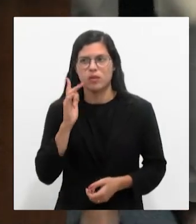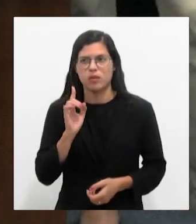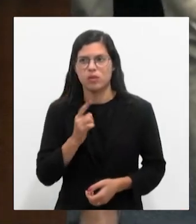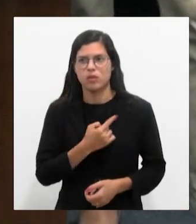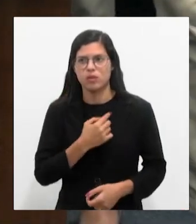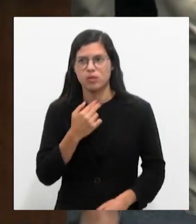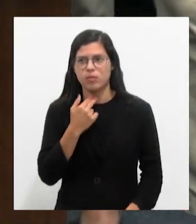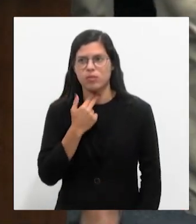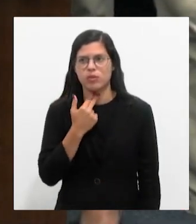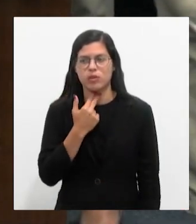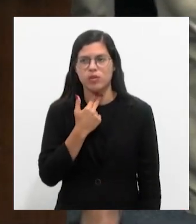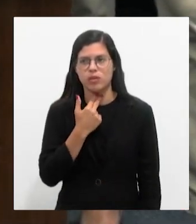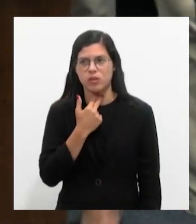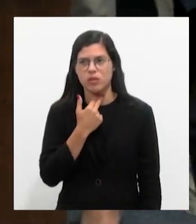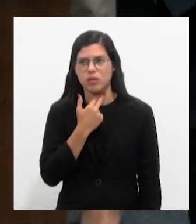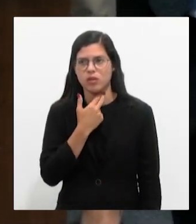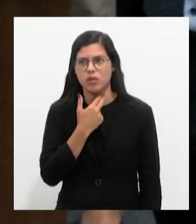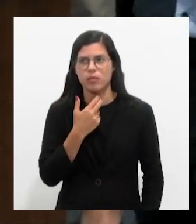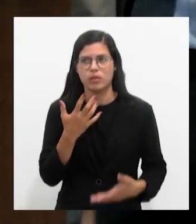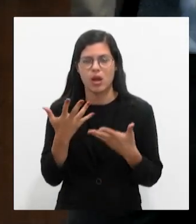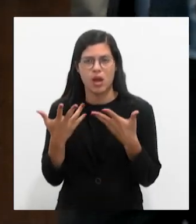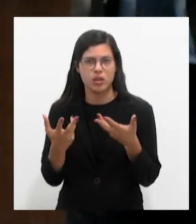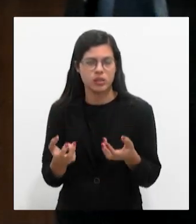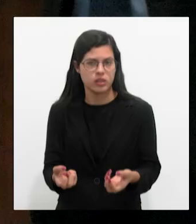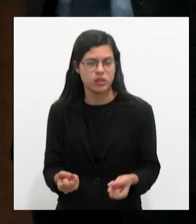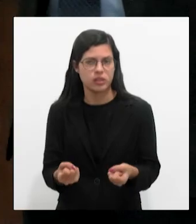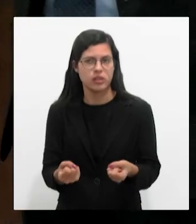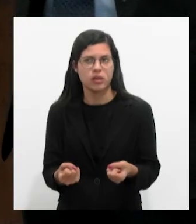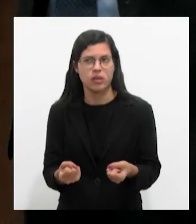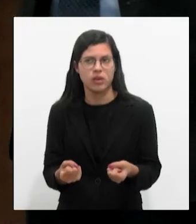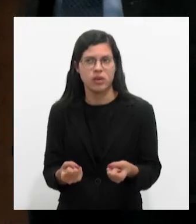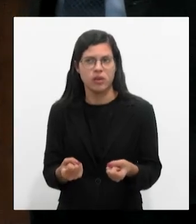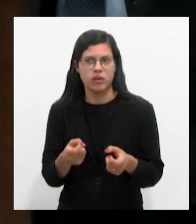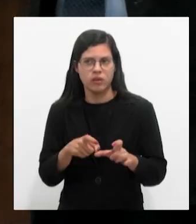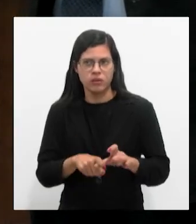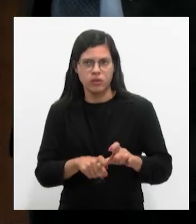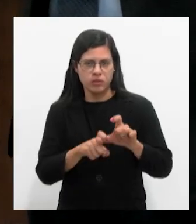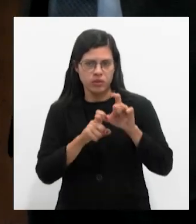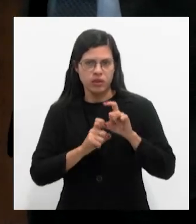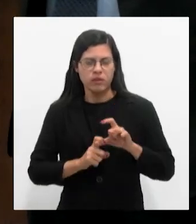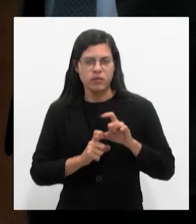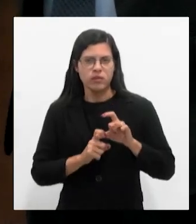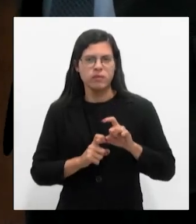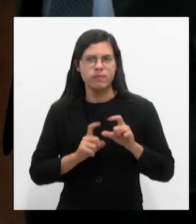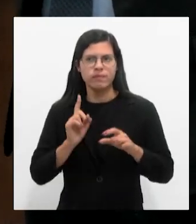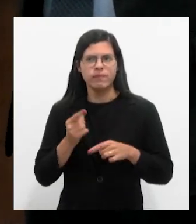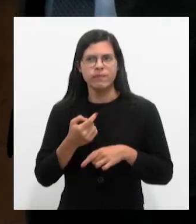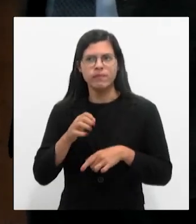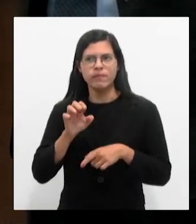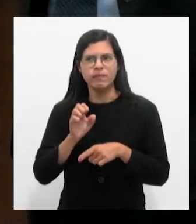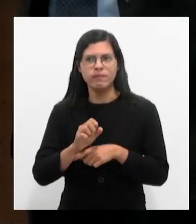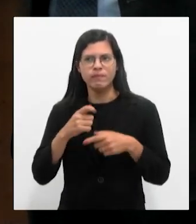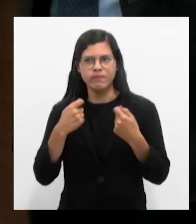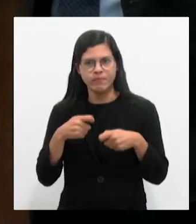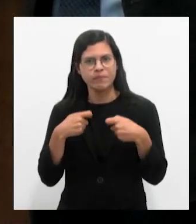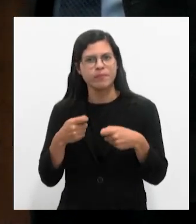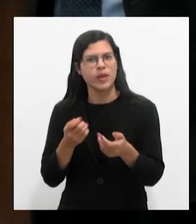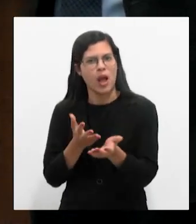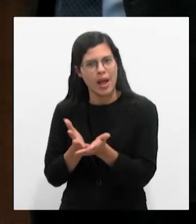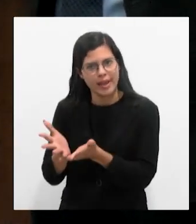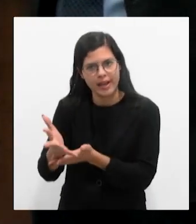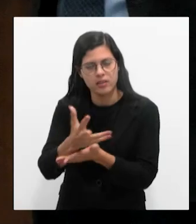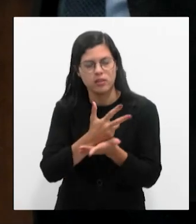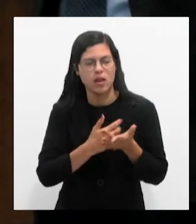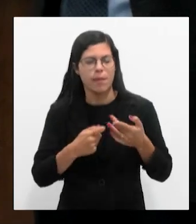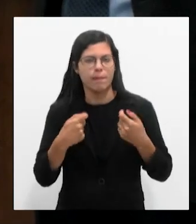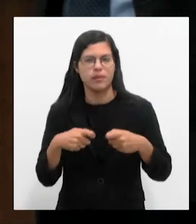podemos ficar complacentes aos devedores contumazes do nosso Estado. Nós temos que arrecadar, mas nós temos